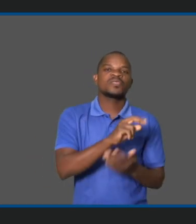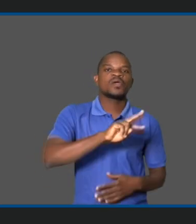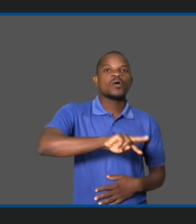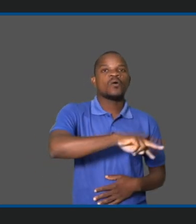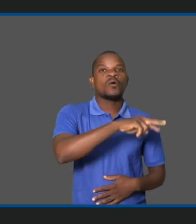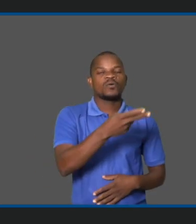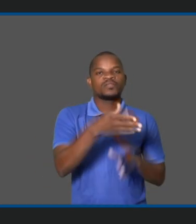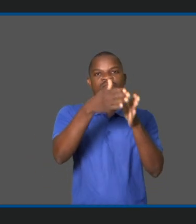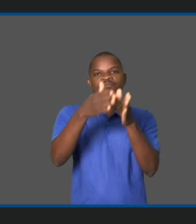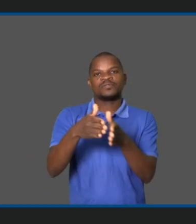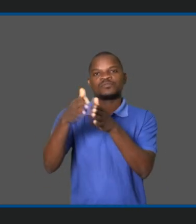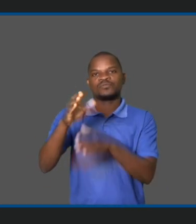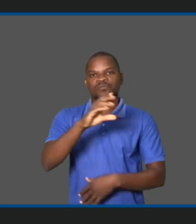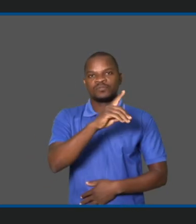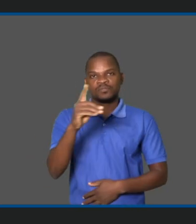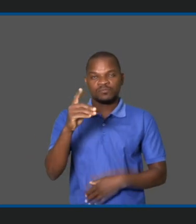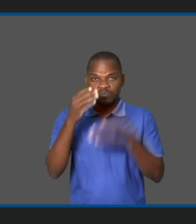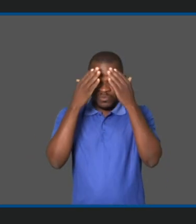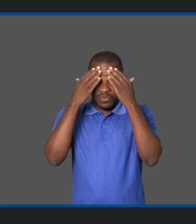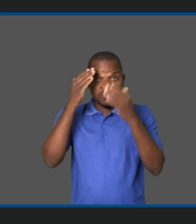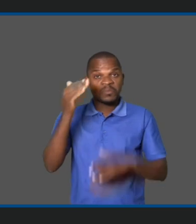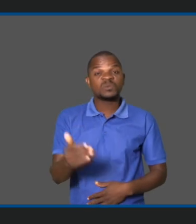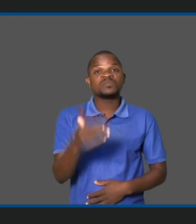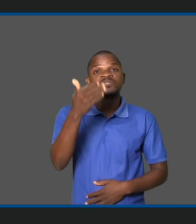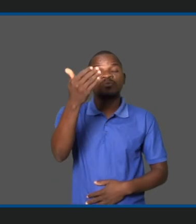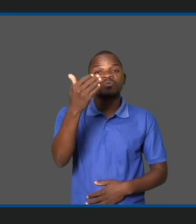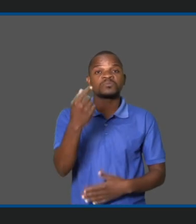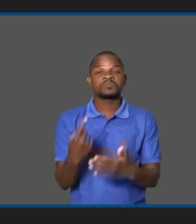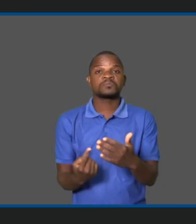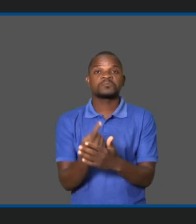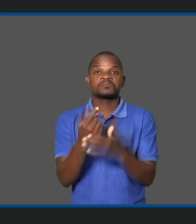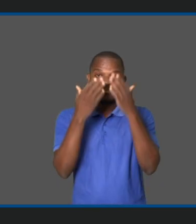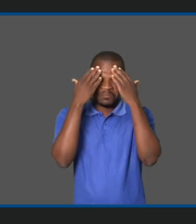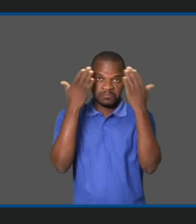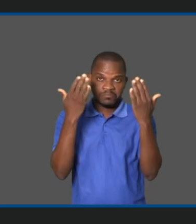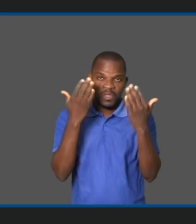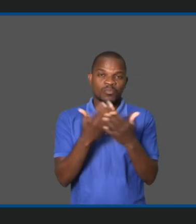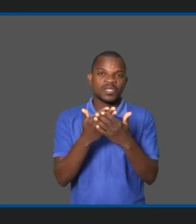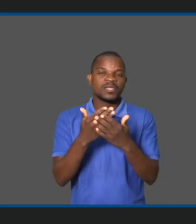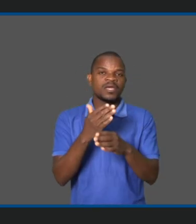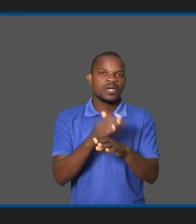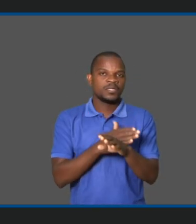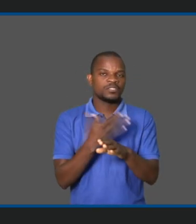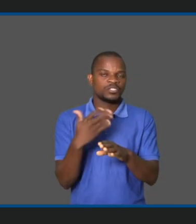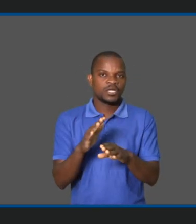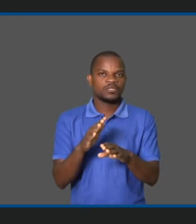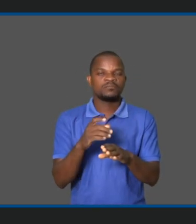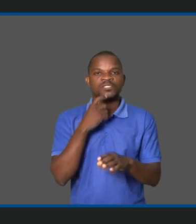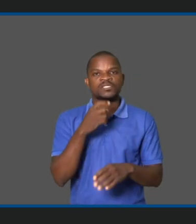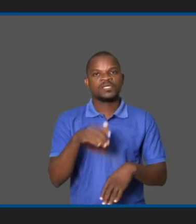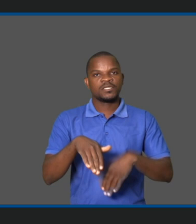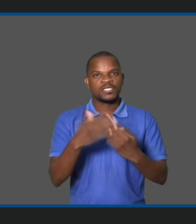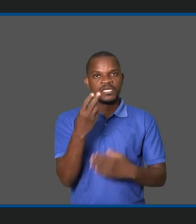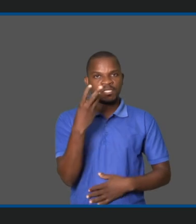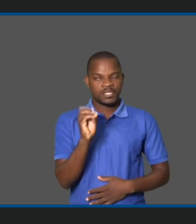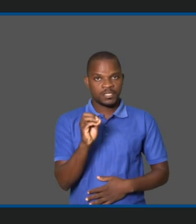que o Presidente da República decretou, dia 30, se vamos ter o lockdown, a quarta fase, e pode ser